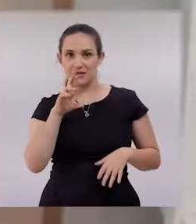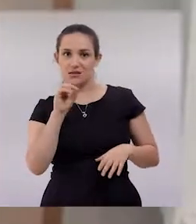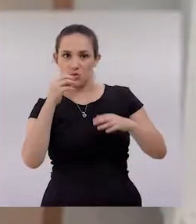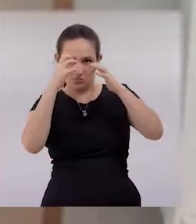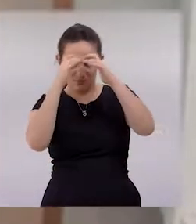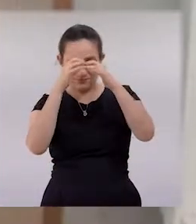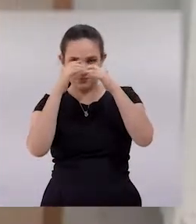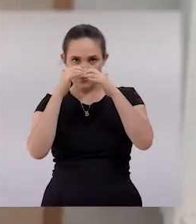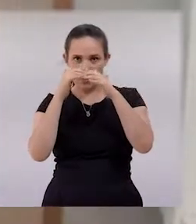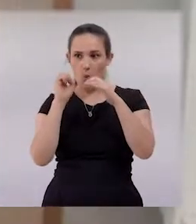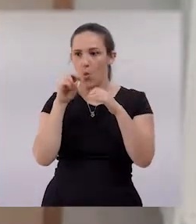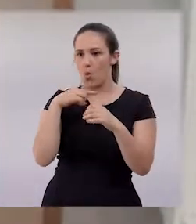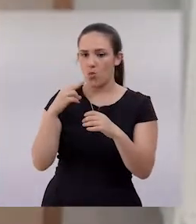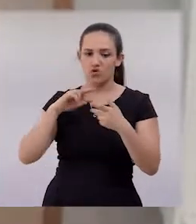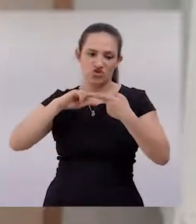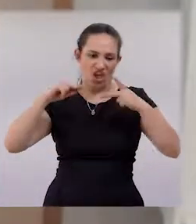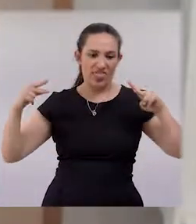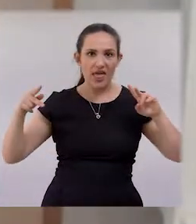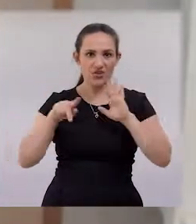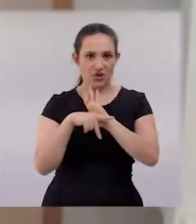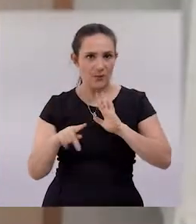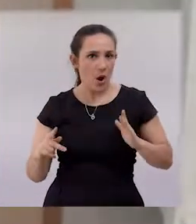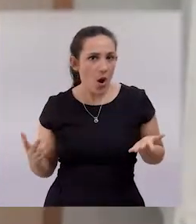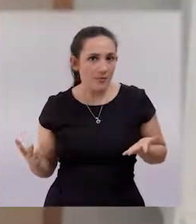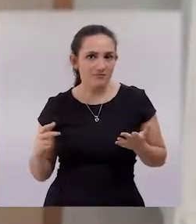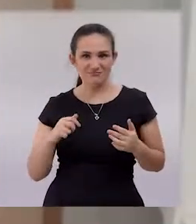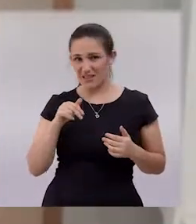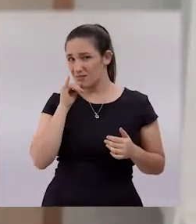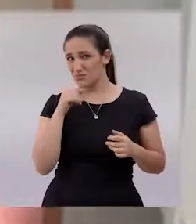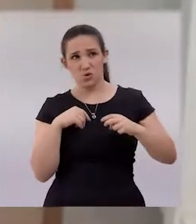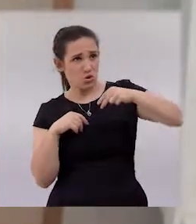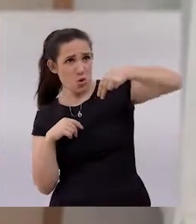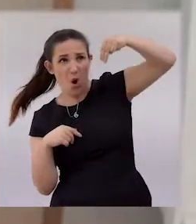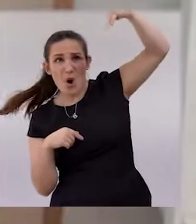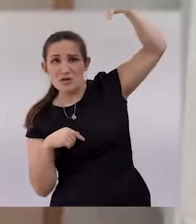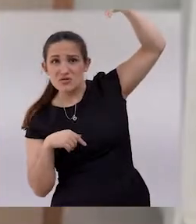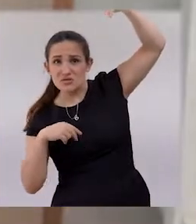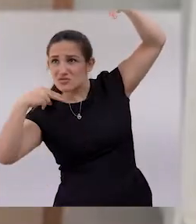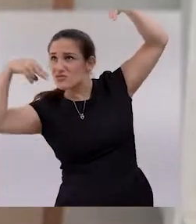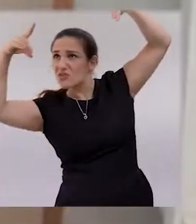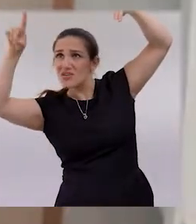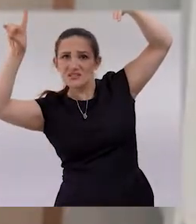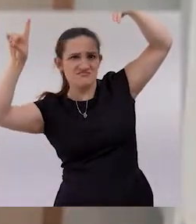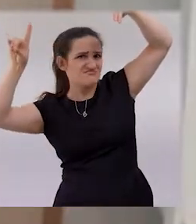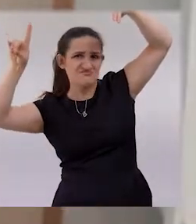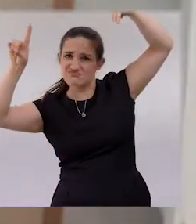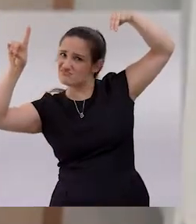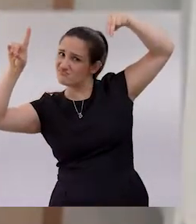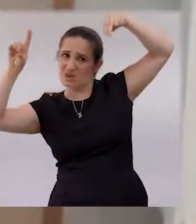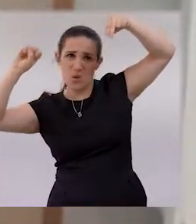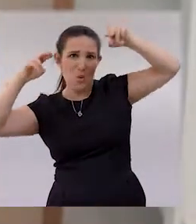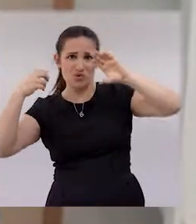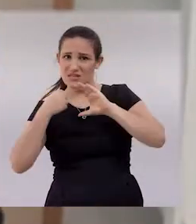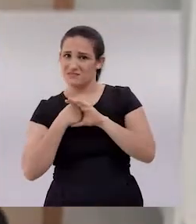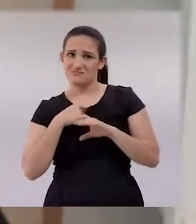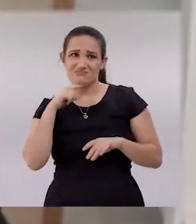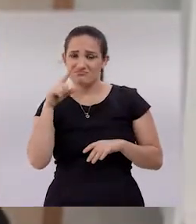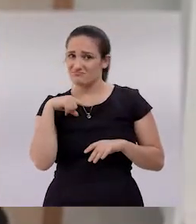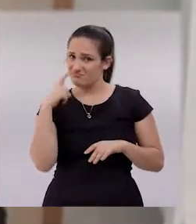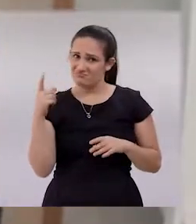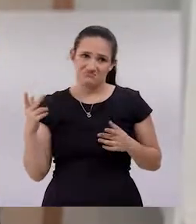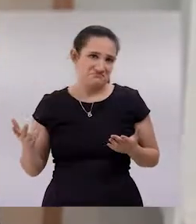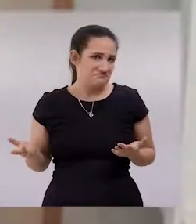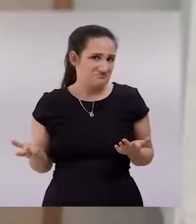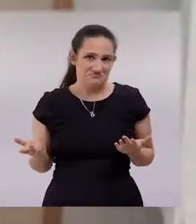outro especialista que já é escasso nas regiões, por exemplo, norte e nordeste, e na região central do